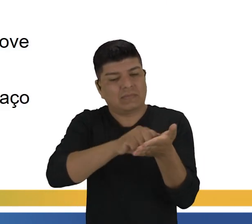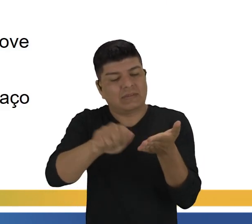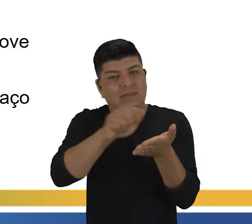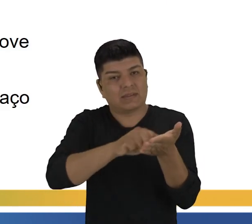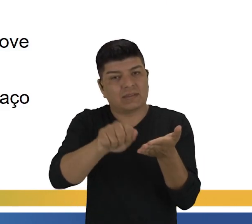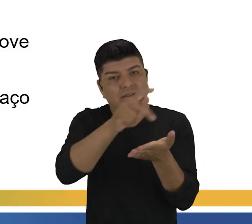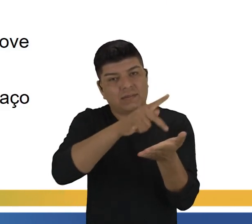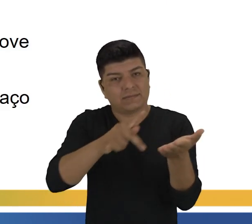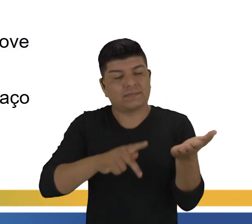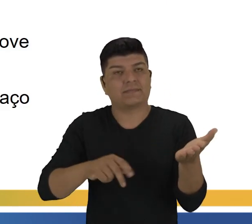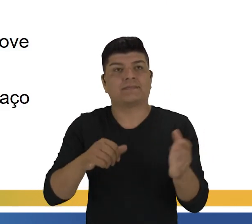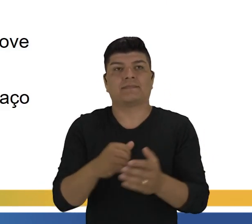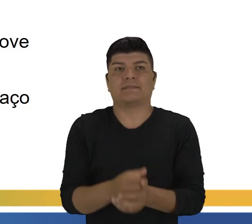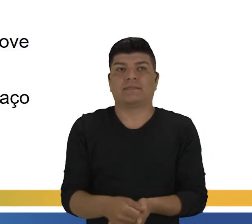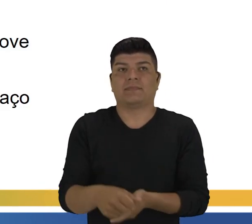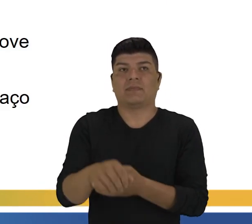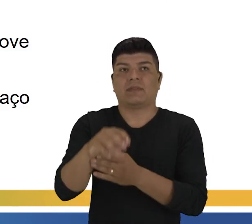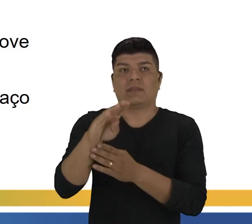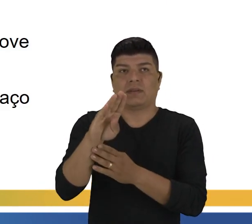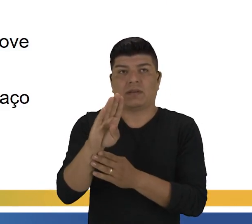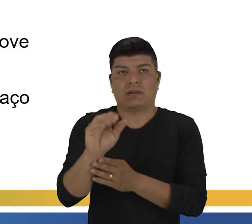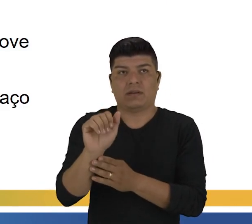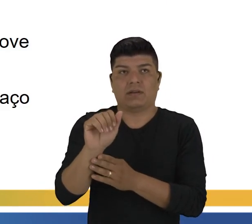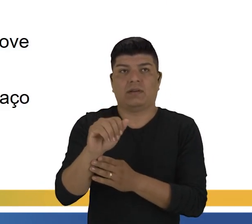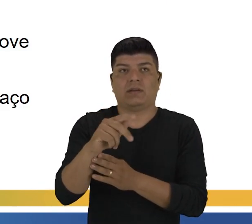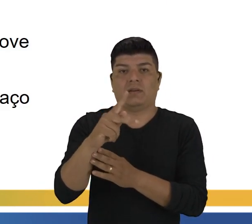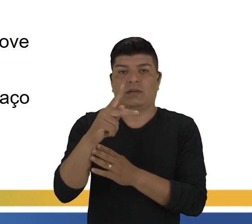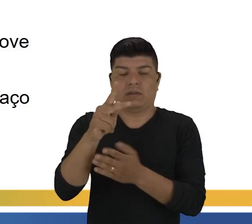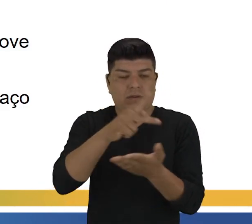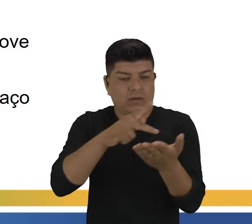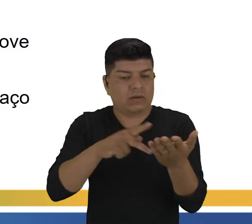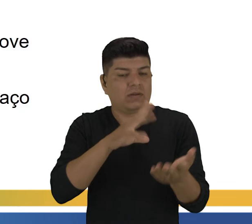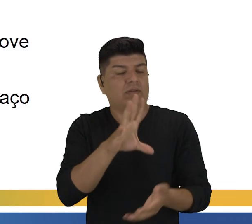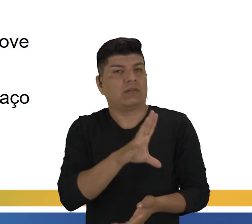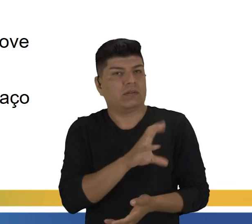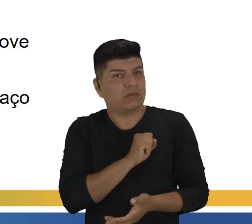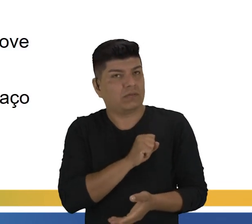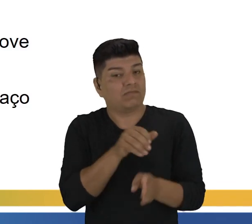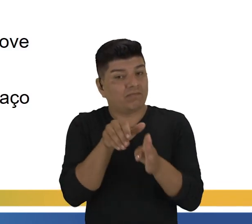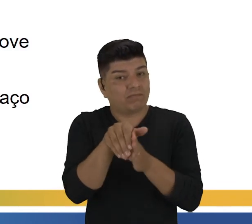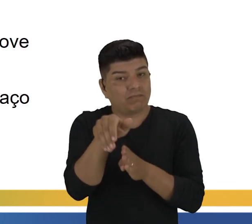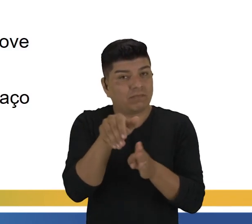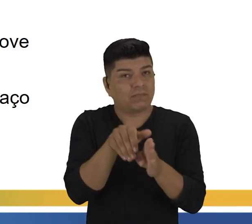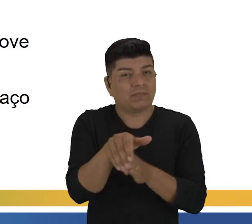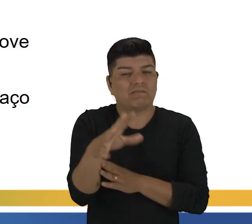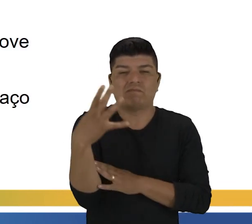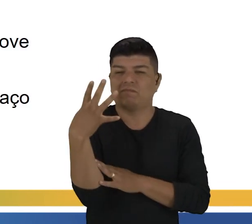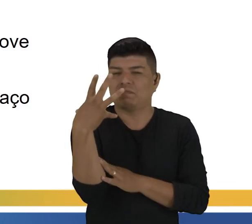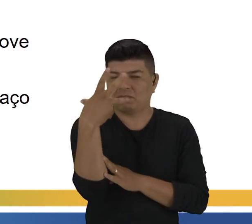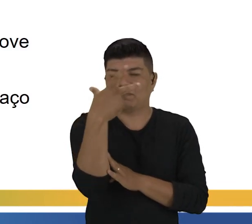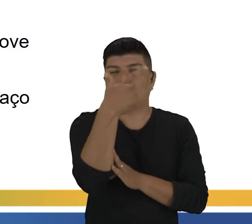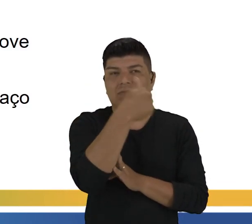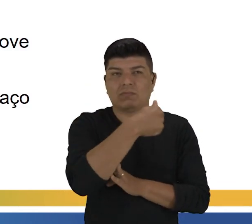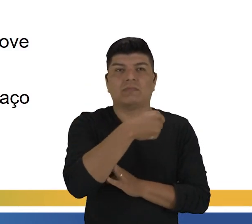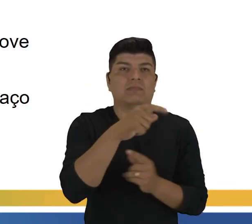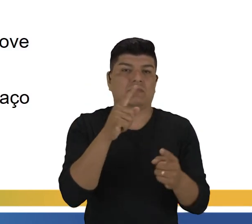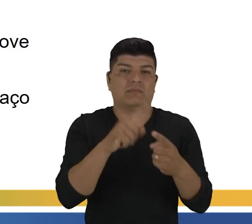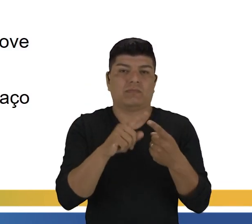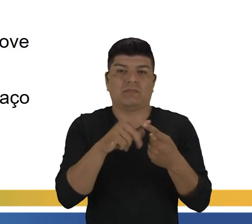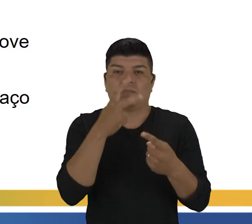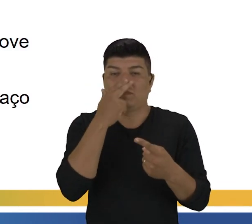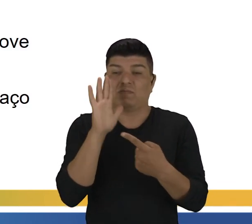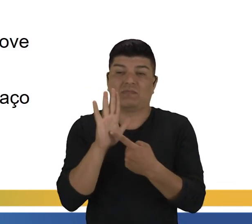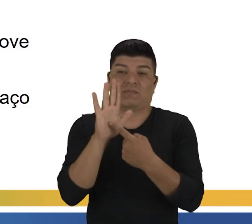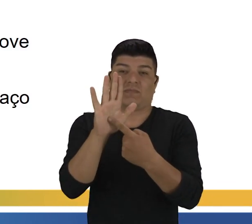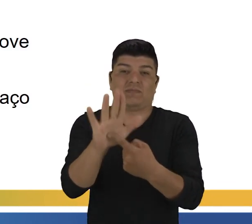da sua poética. Os poemas de amor, que aqui eu deixo a dica, são lindíssimos, porque ele transparece